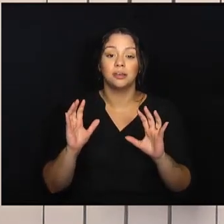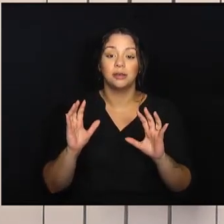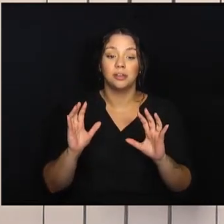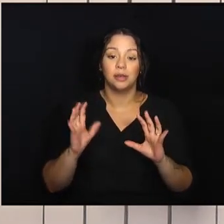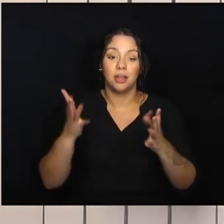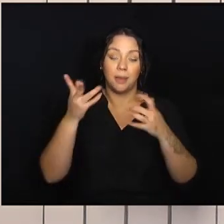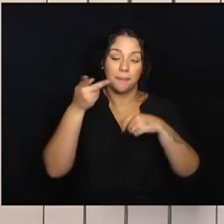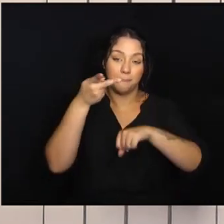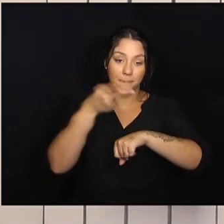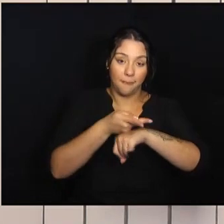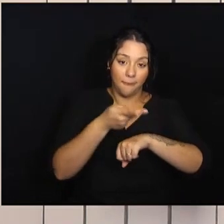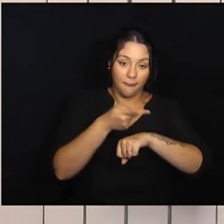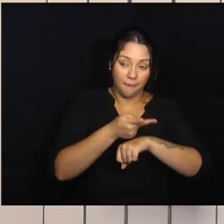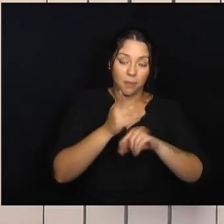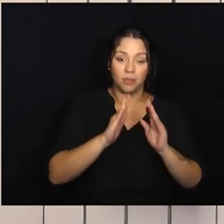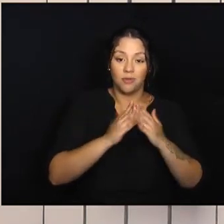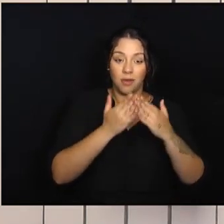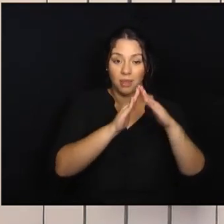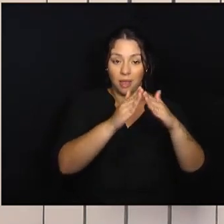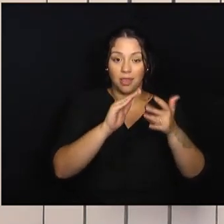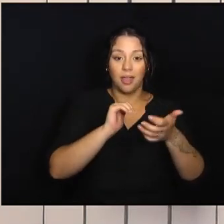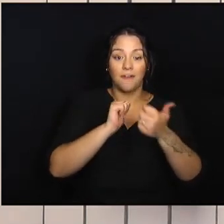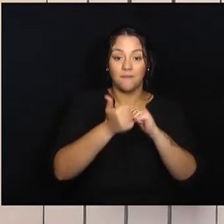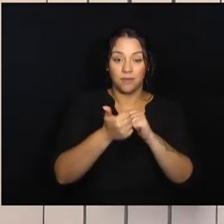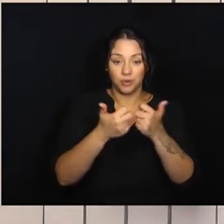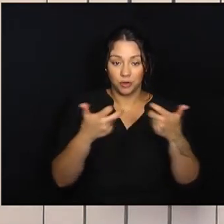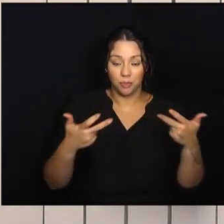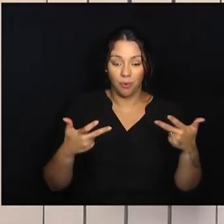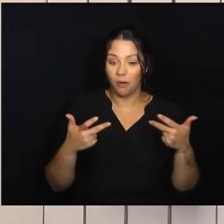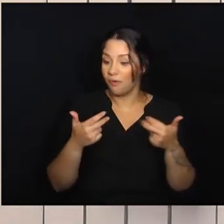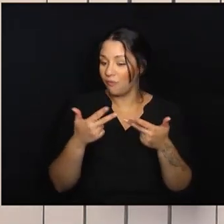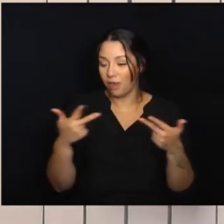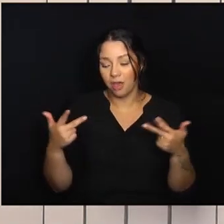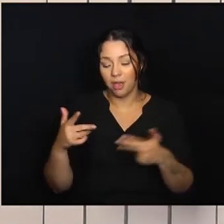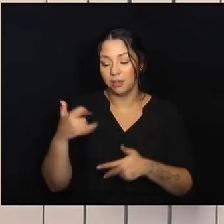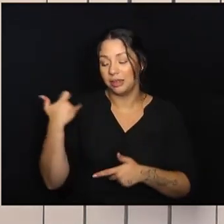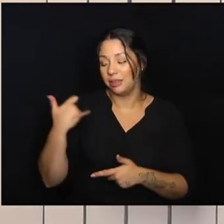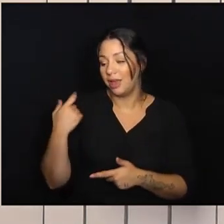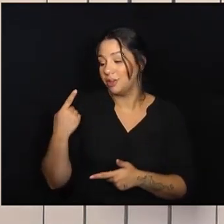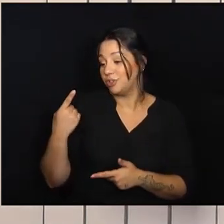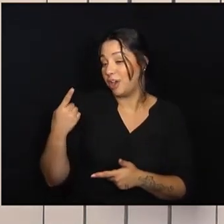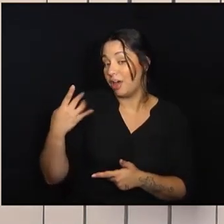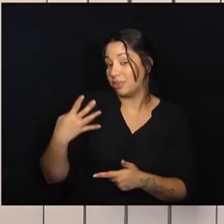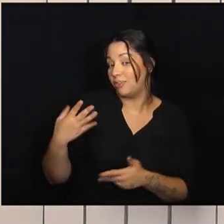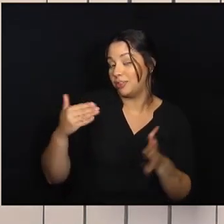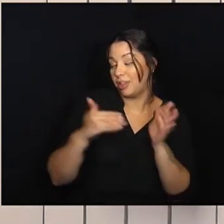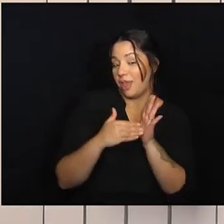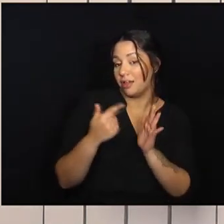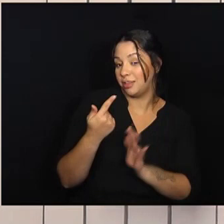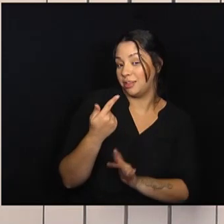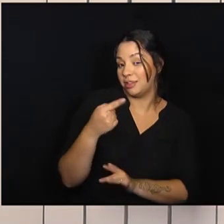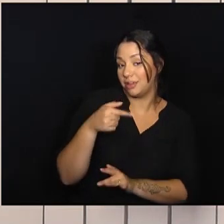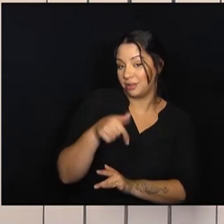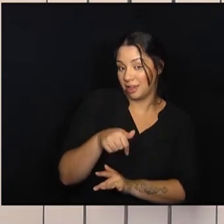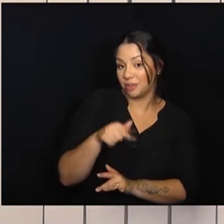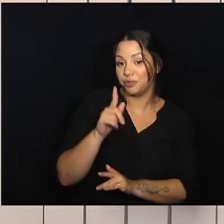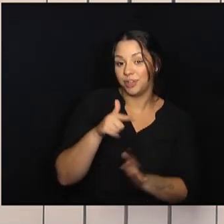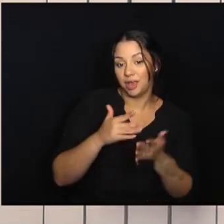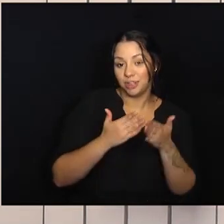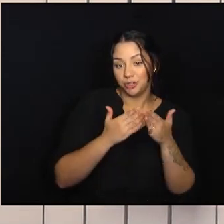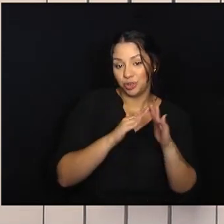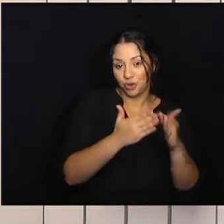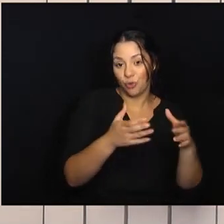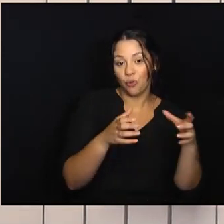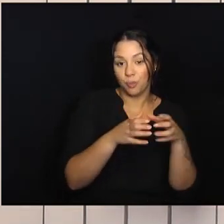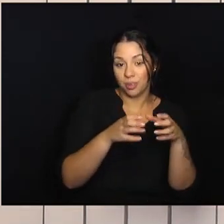2023. O torneio de futebol vai reunir atletas de 14 a 17 anos das comunidades aqui de Campinas.